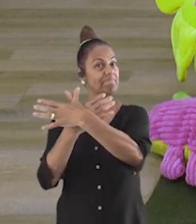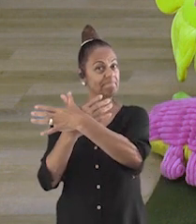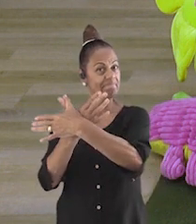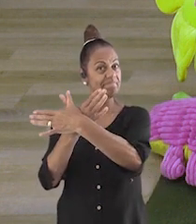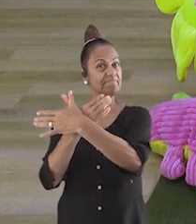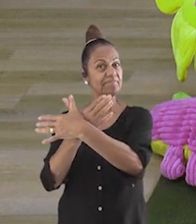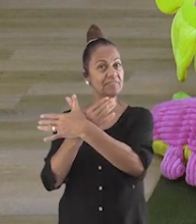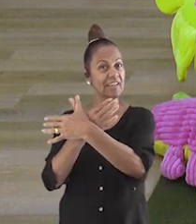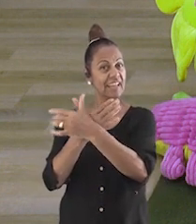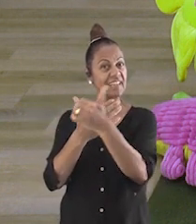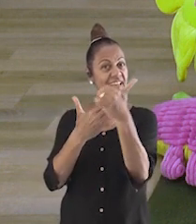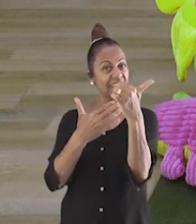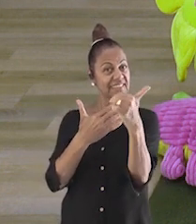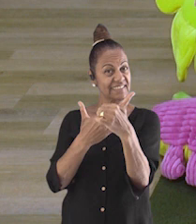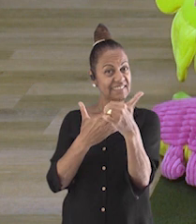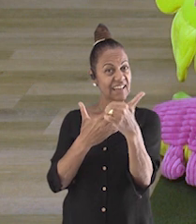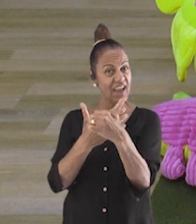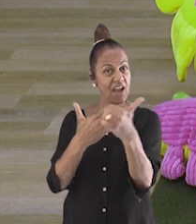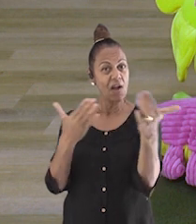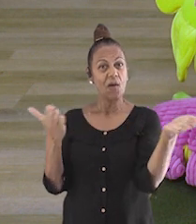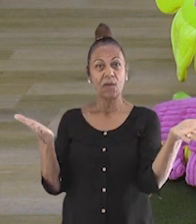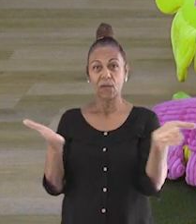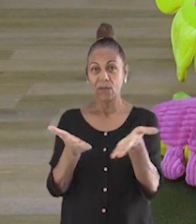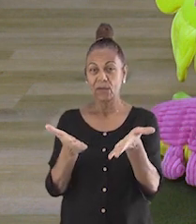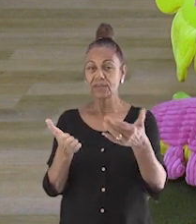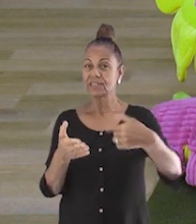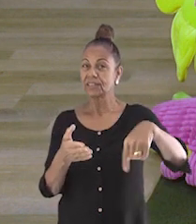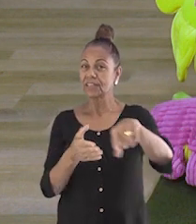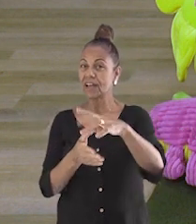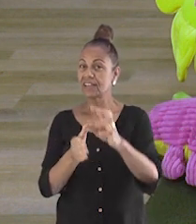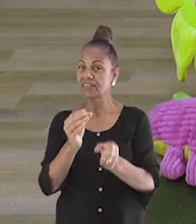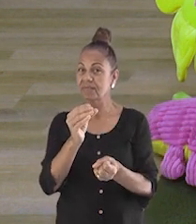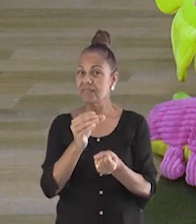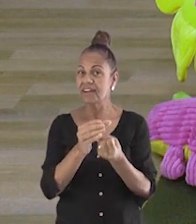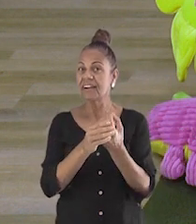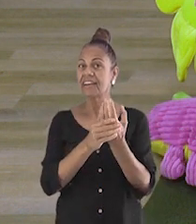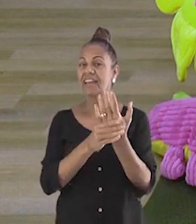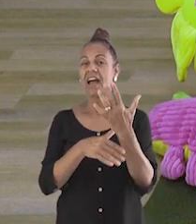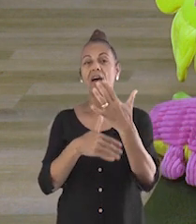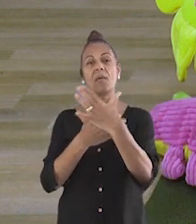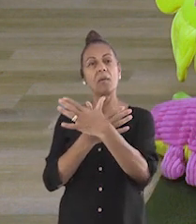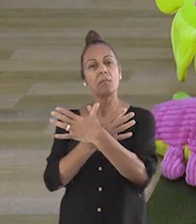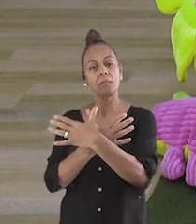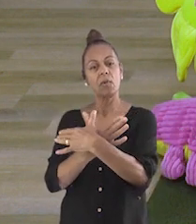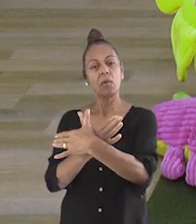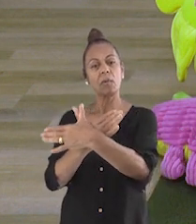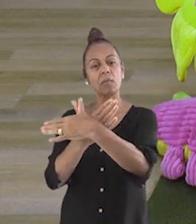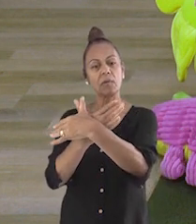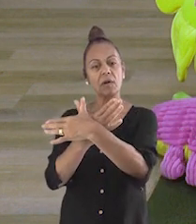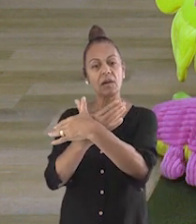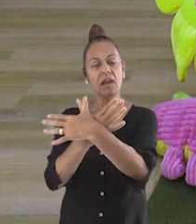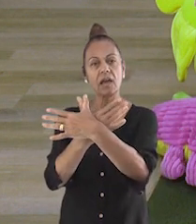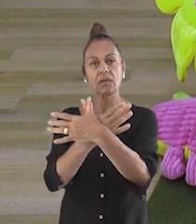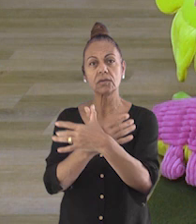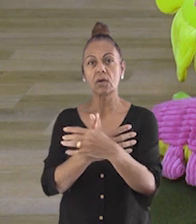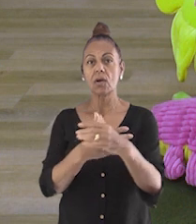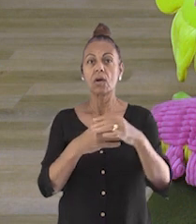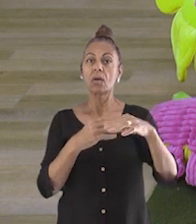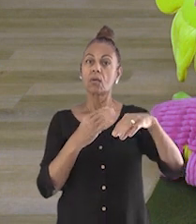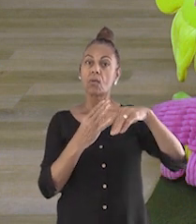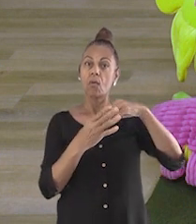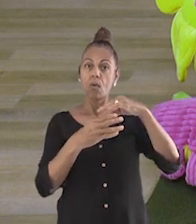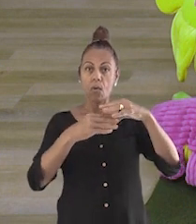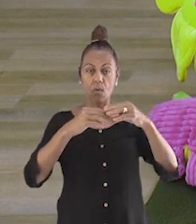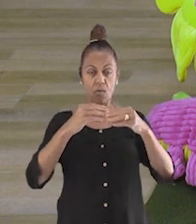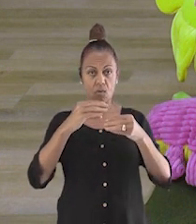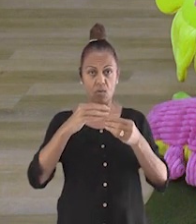E por falar em borboleta, hoje nós vamos botar a mão na massa fazendo uma